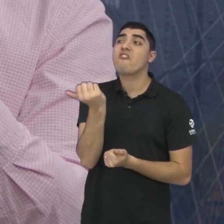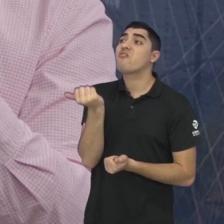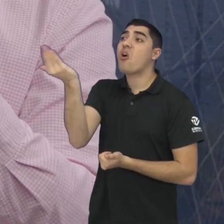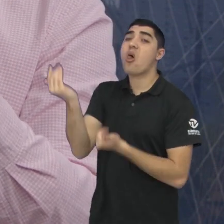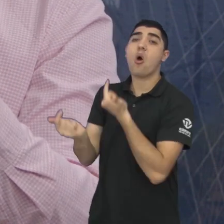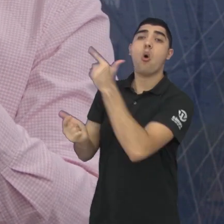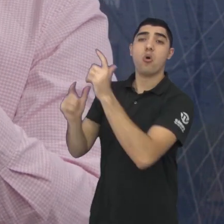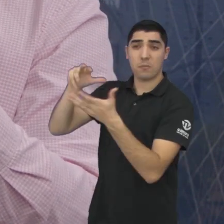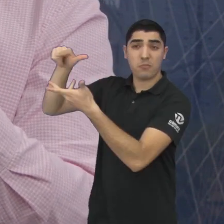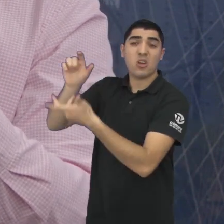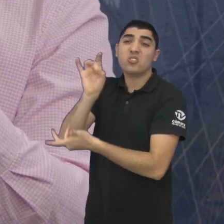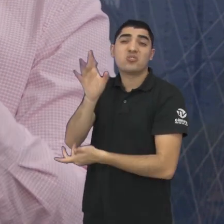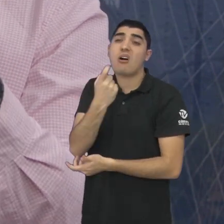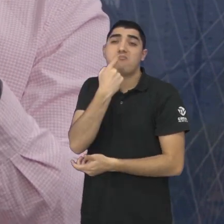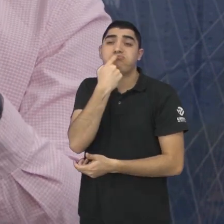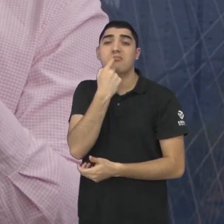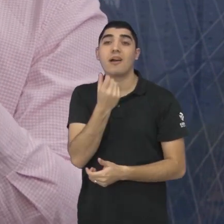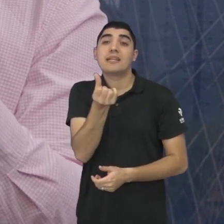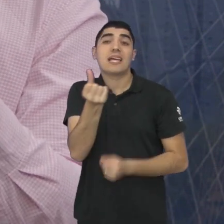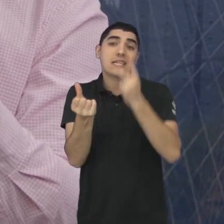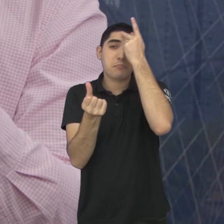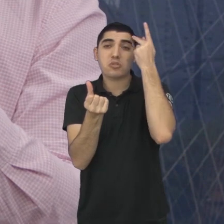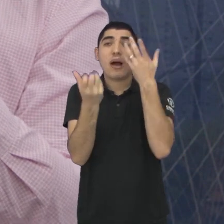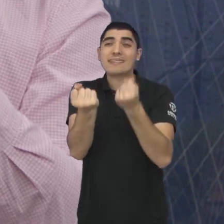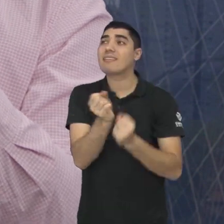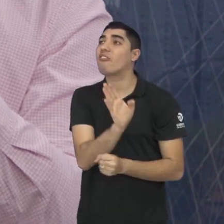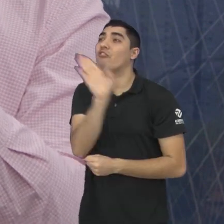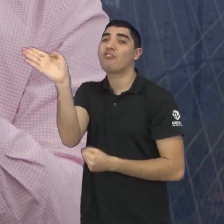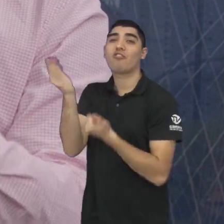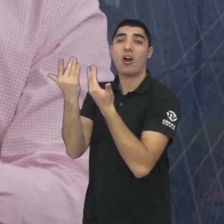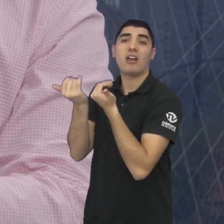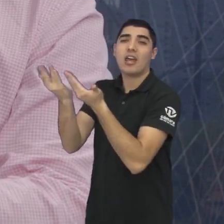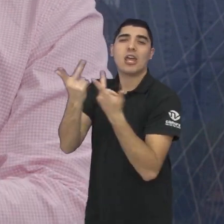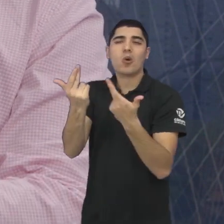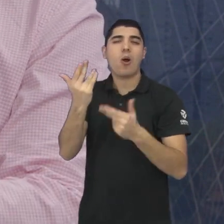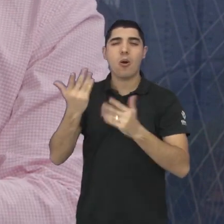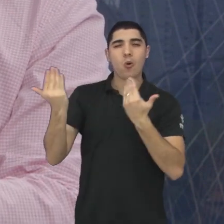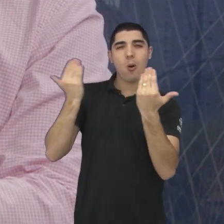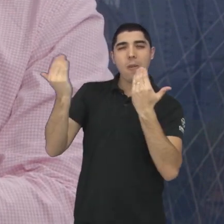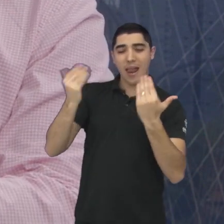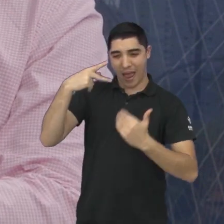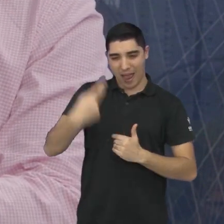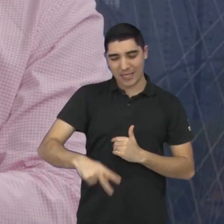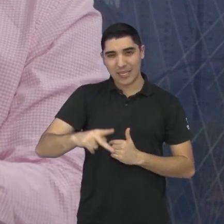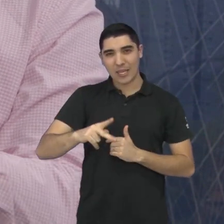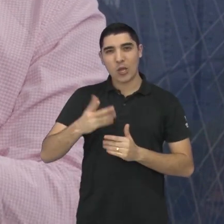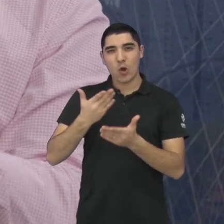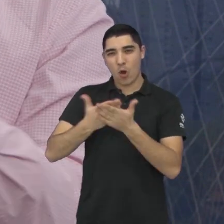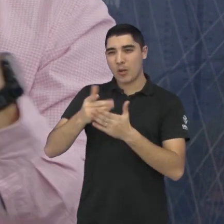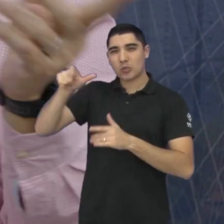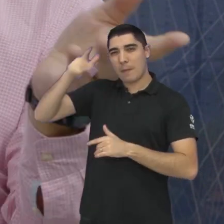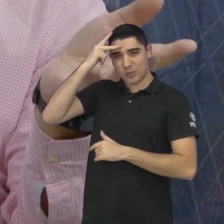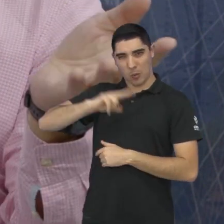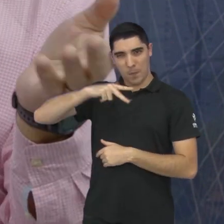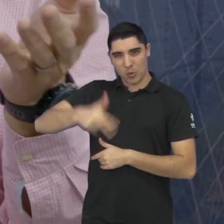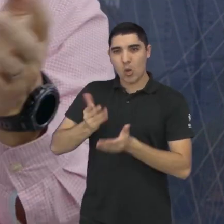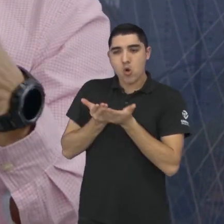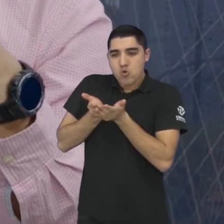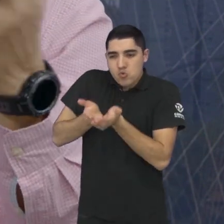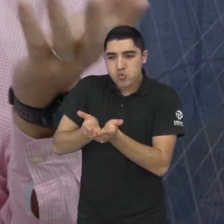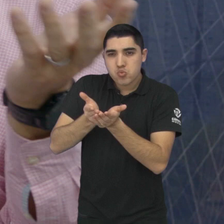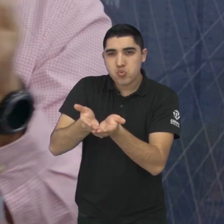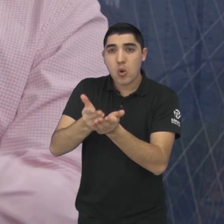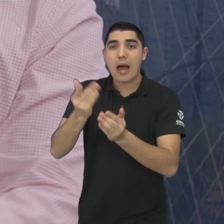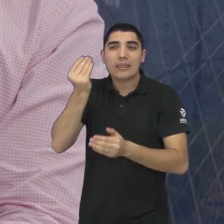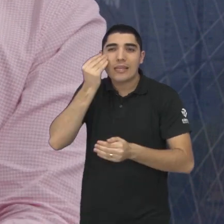de meia dúzia, que vão para outro lugar, correr os riscos que os portugueses e os espanhóis correram quando resolveram atravessar o Atlântico